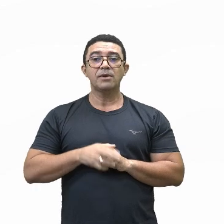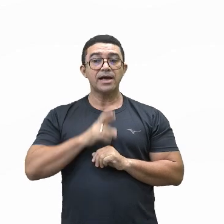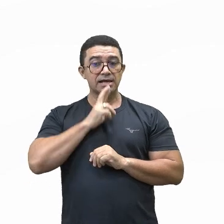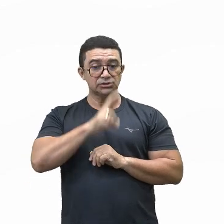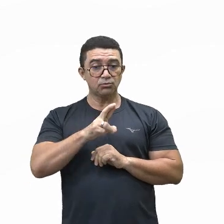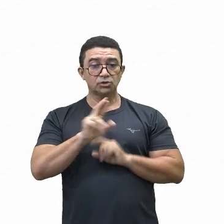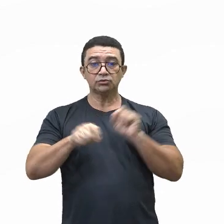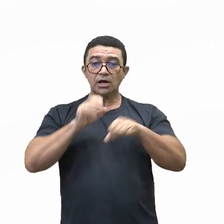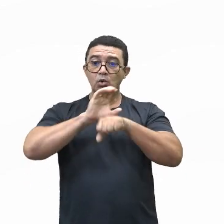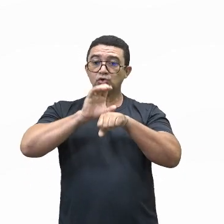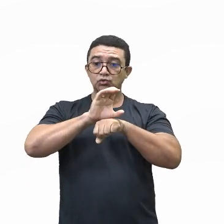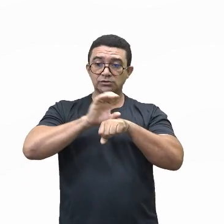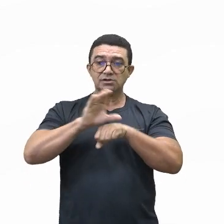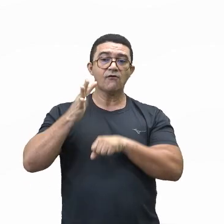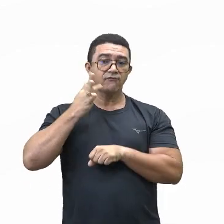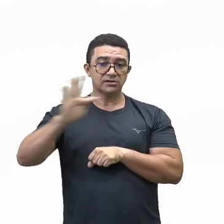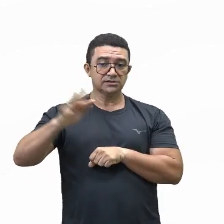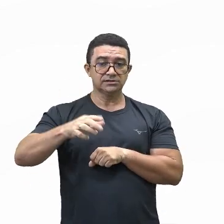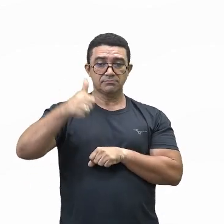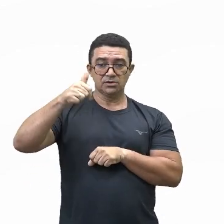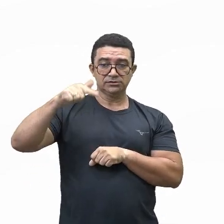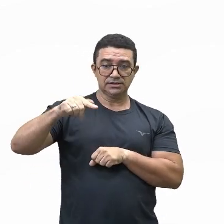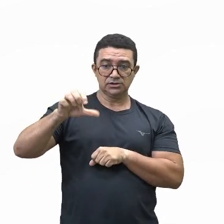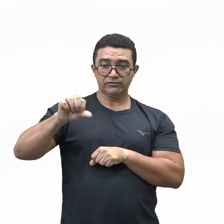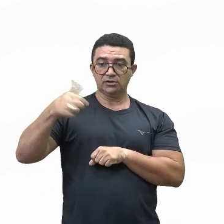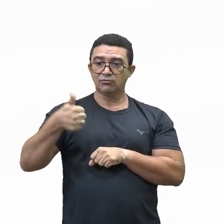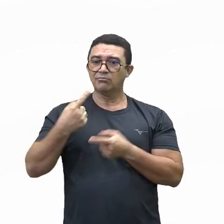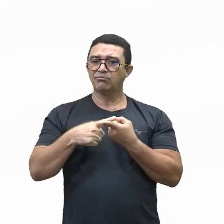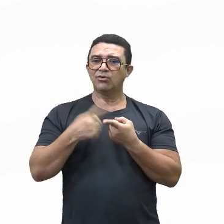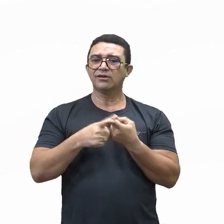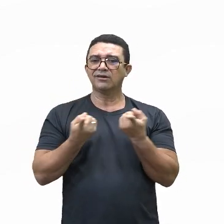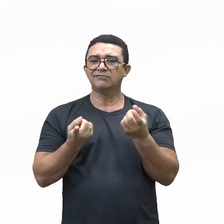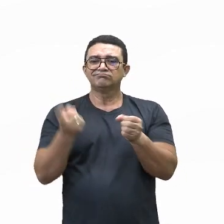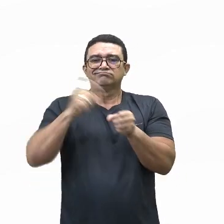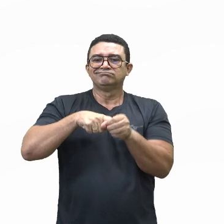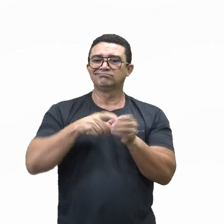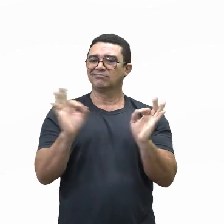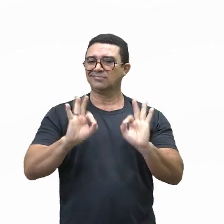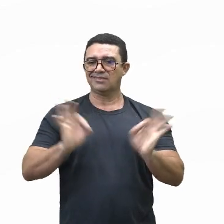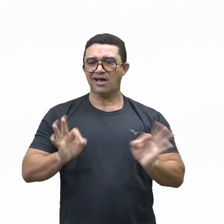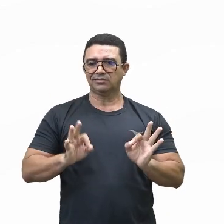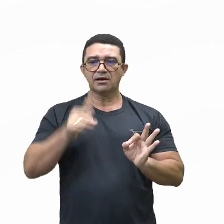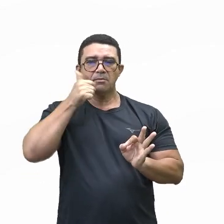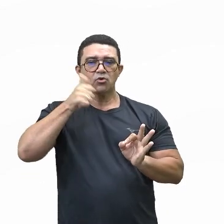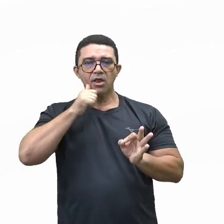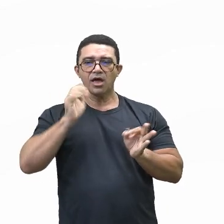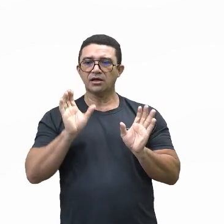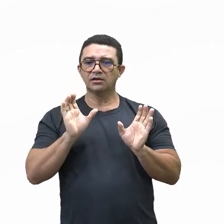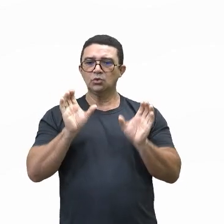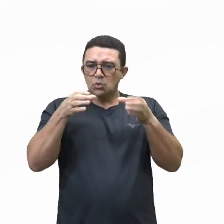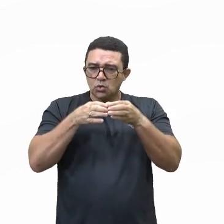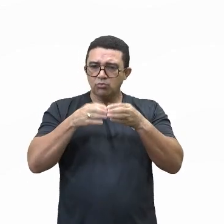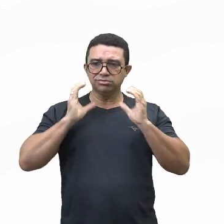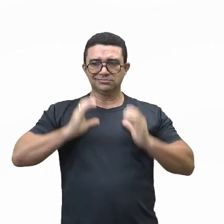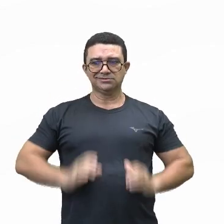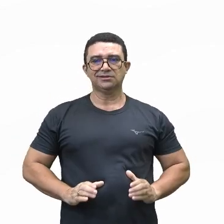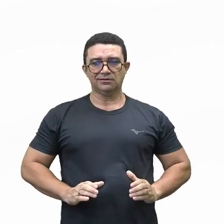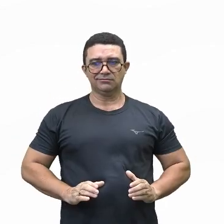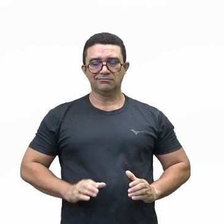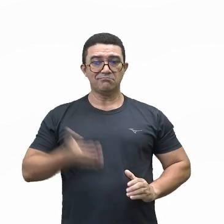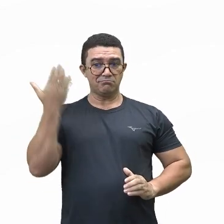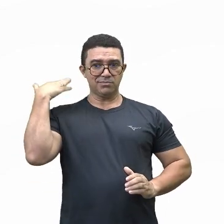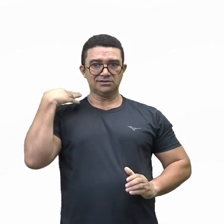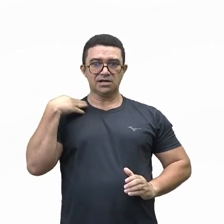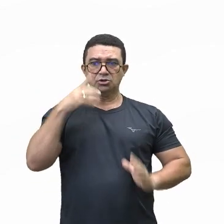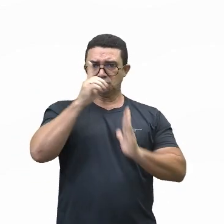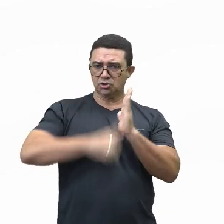de 1791, por não incluir a mulher na categoria de cidadã, né? Porque ele dá o direito dos homens lá,